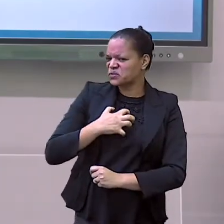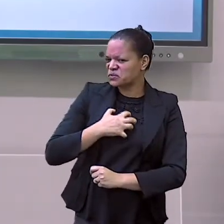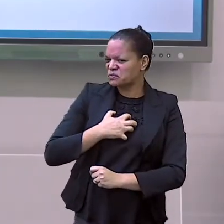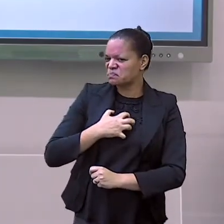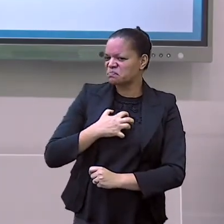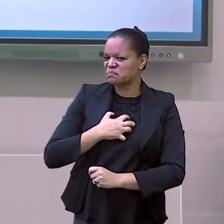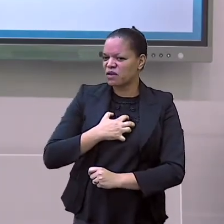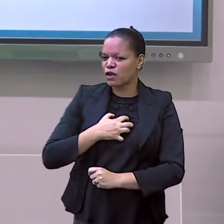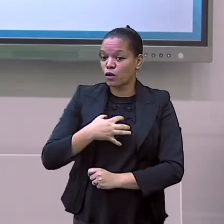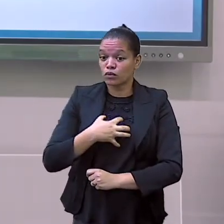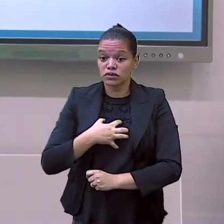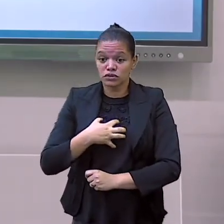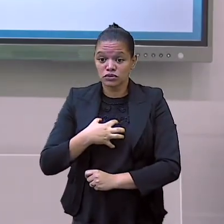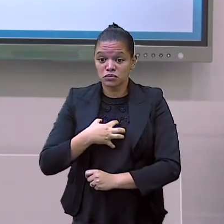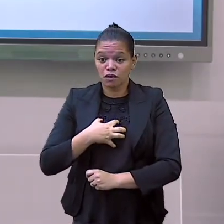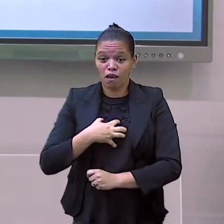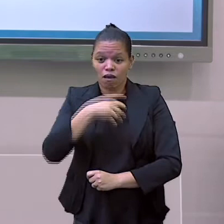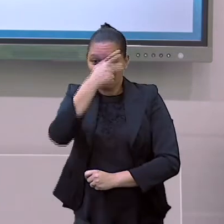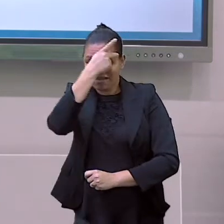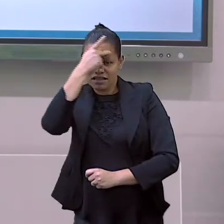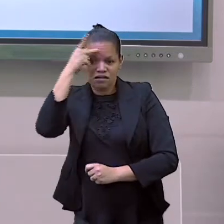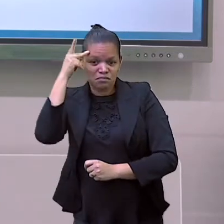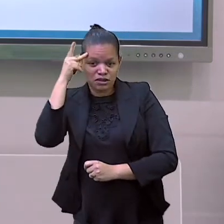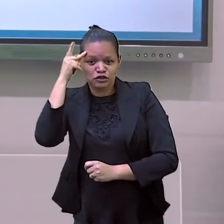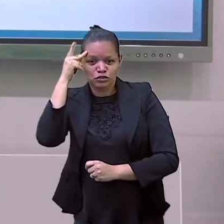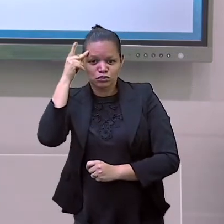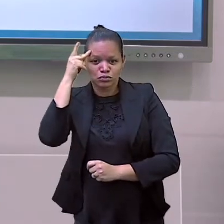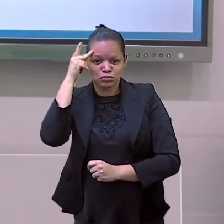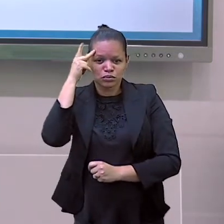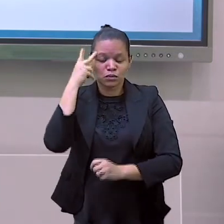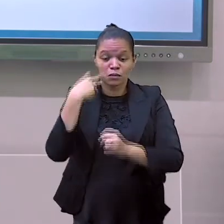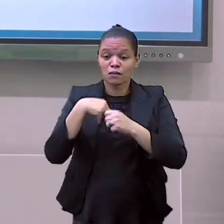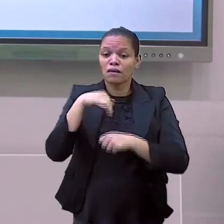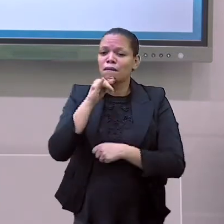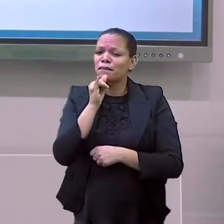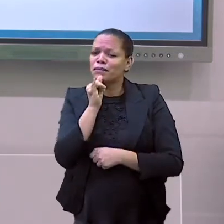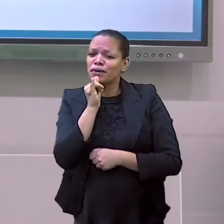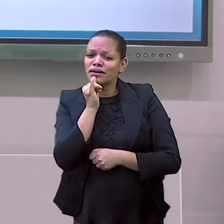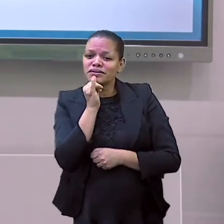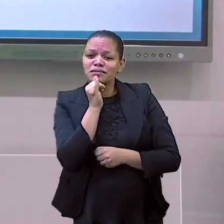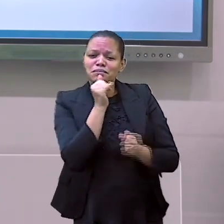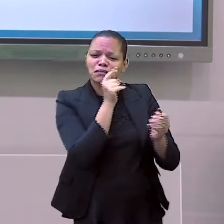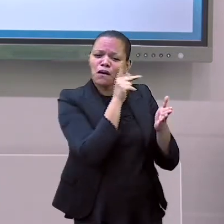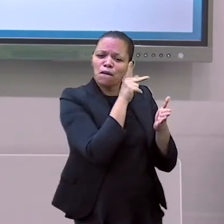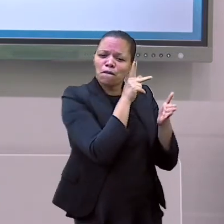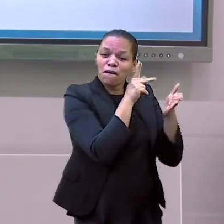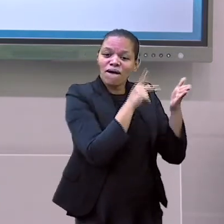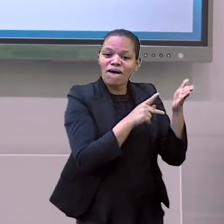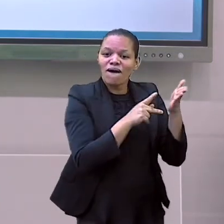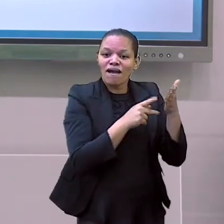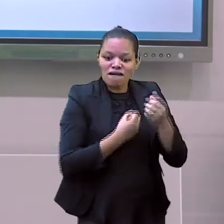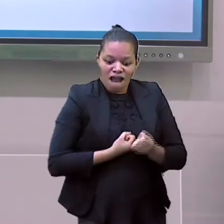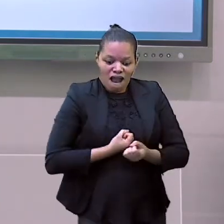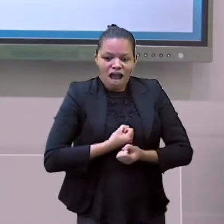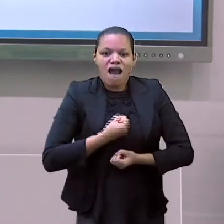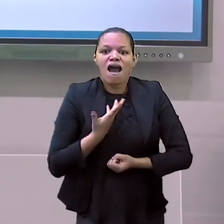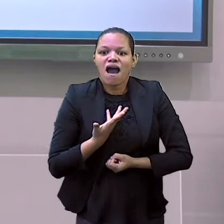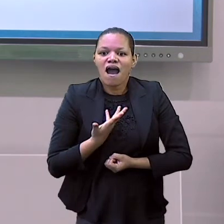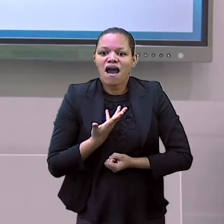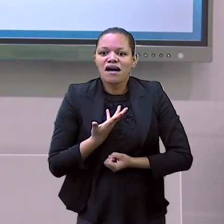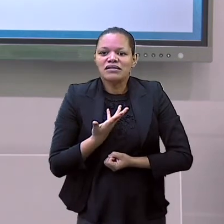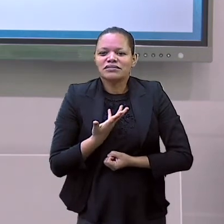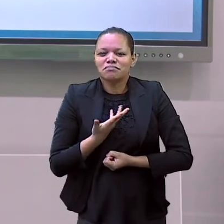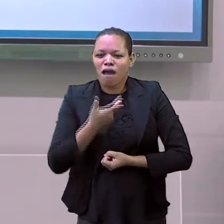mostre insensível a muita coisa, o poema ele consegue despertar isso aí, porque nós